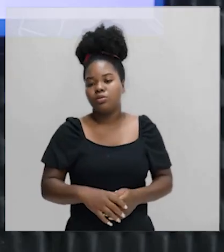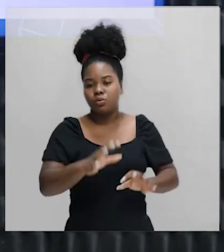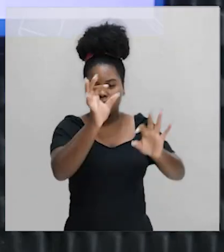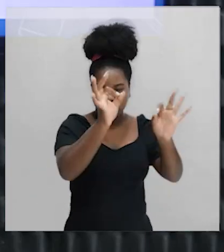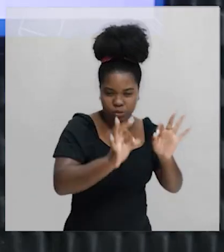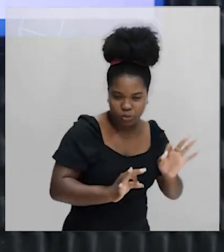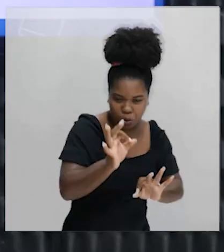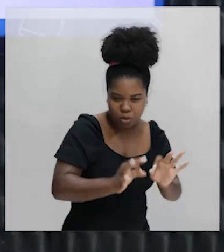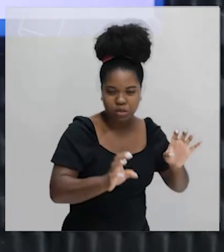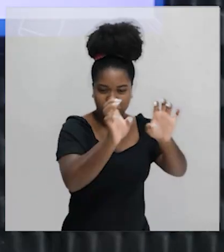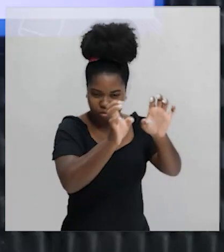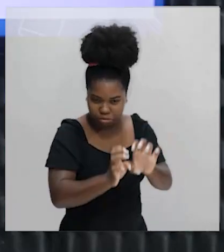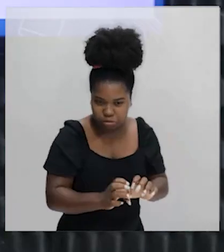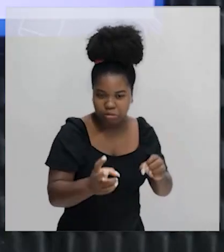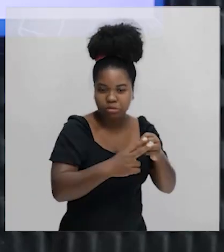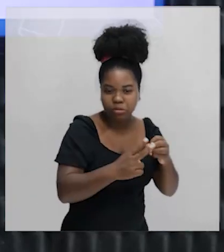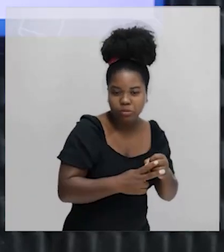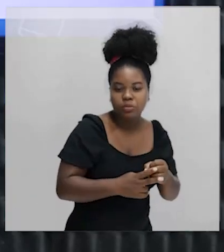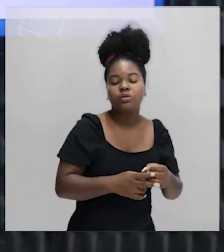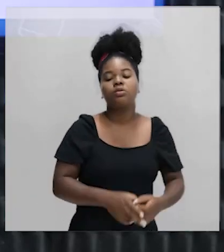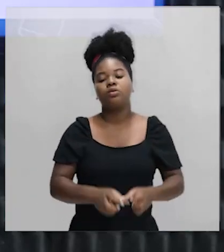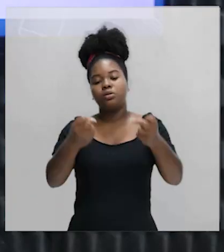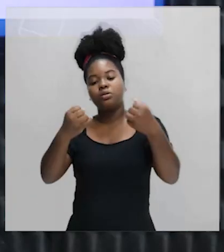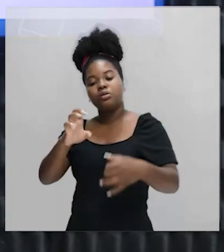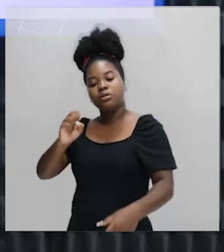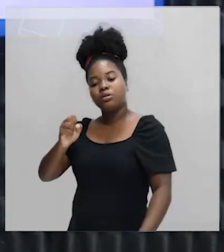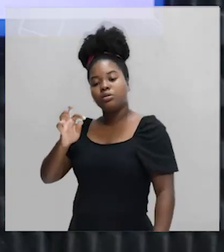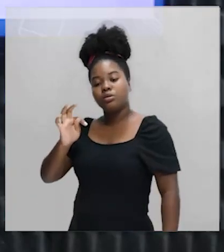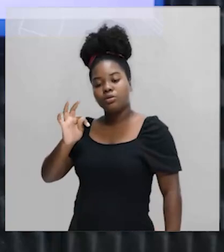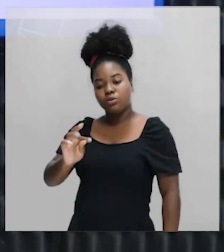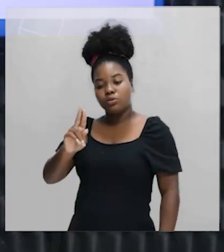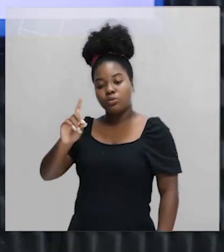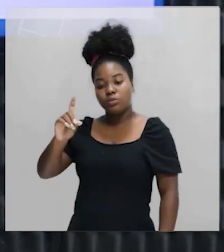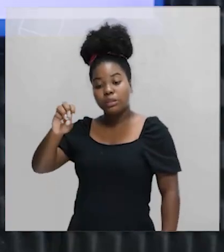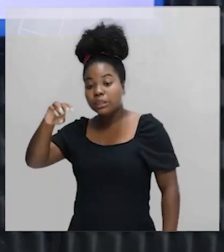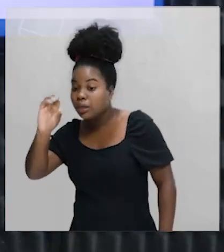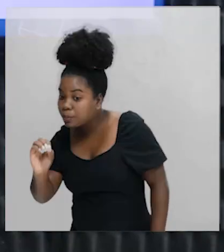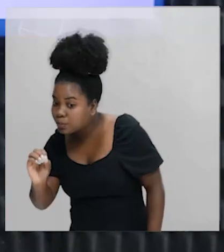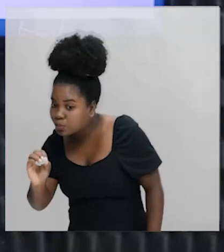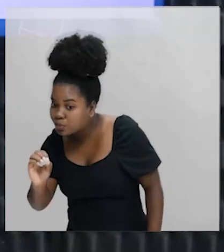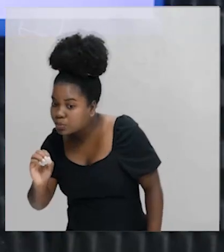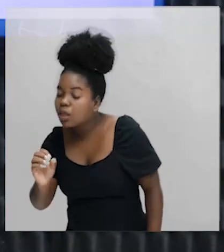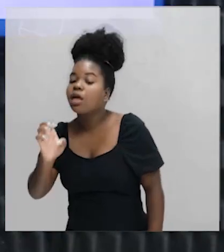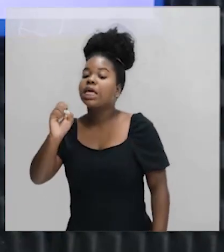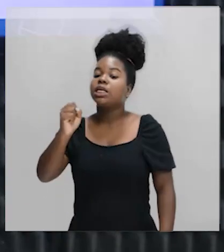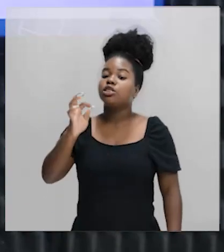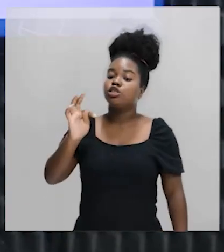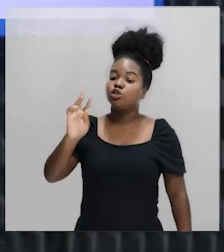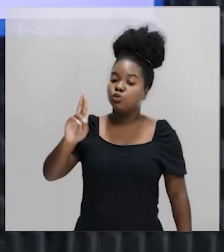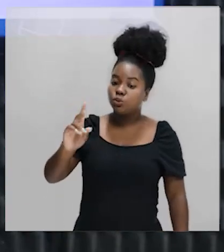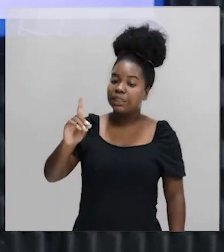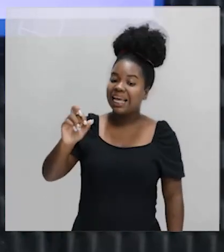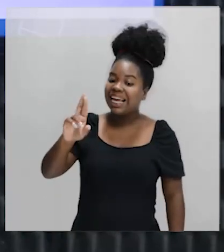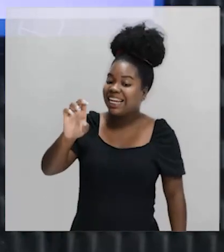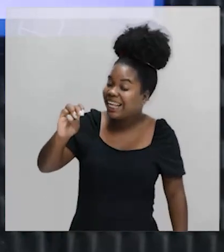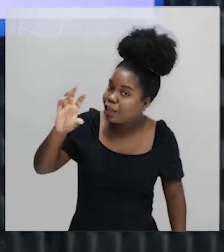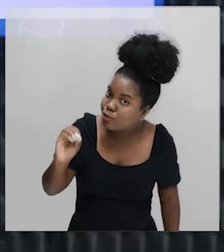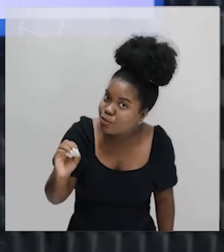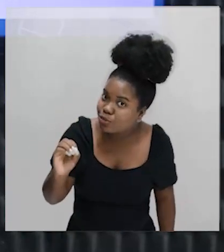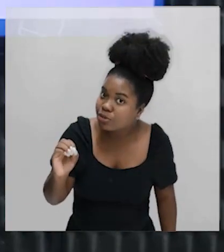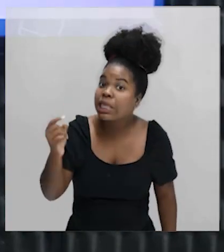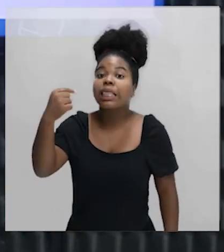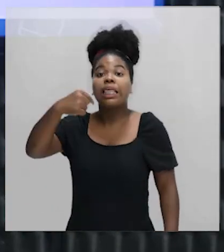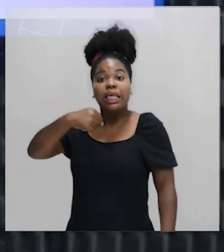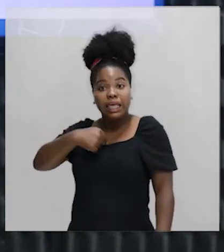quando eu digo estudamos, estudaremos, estudaríamos, que eu estude, através